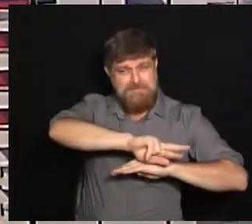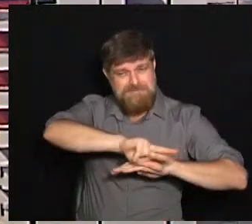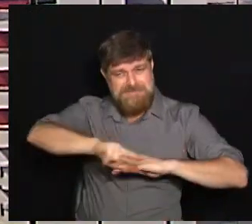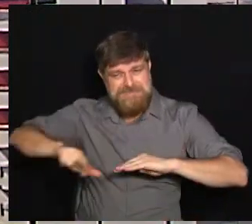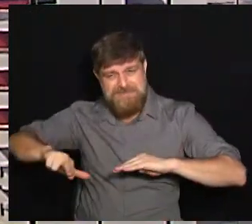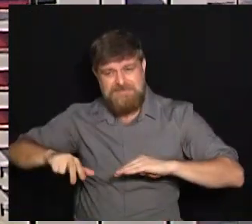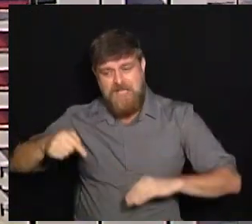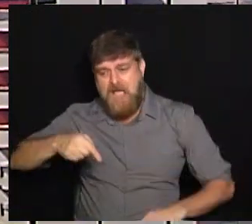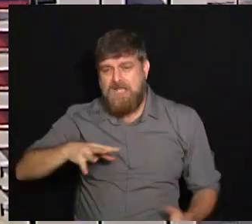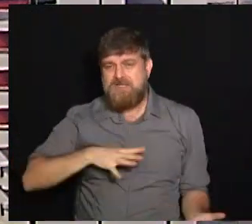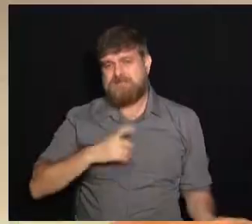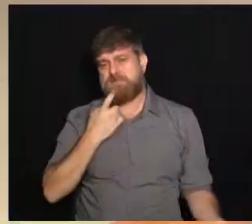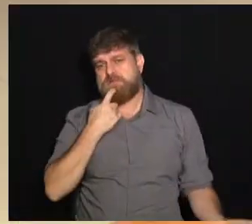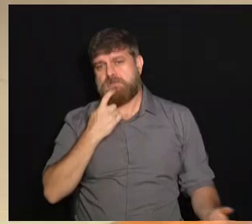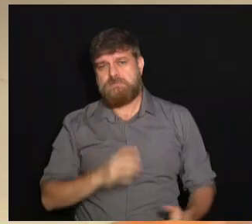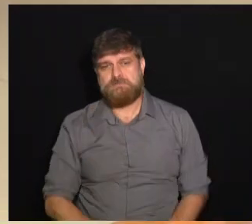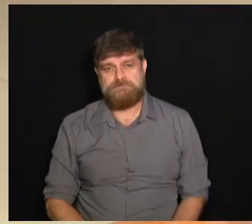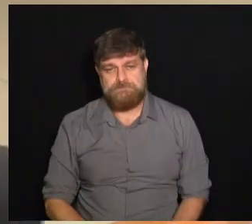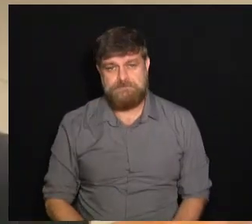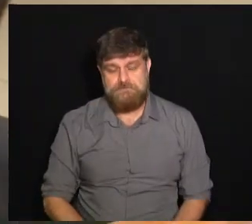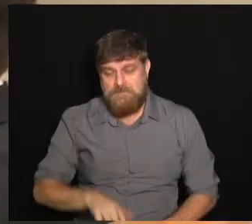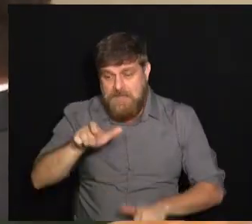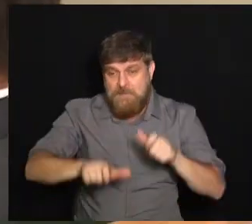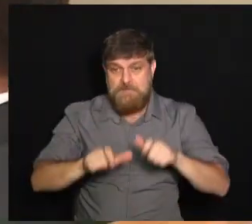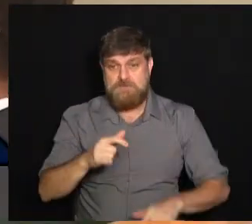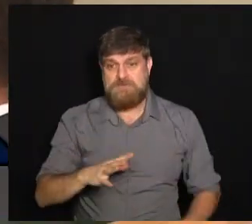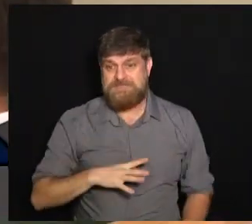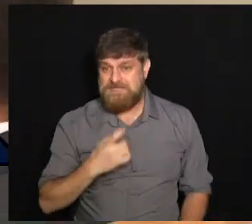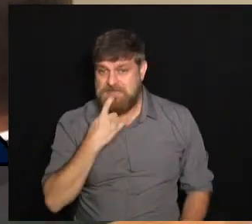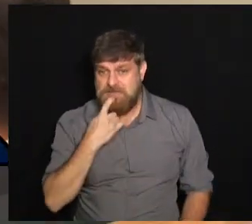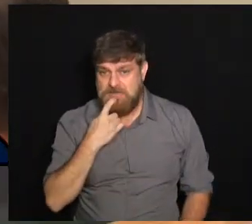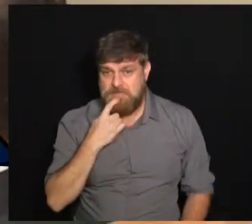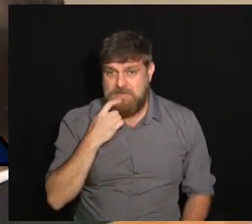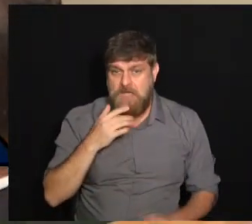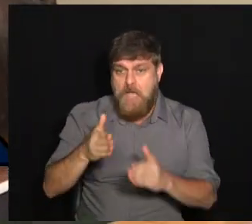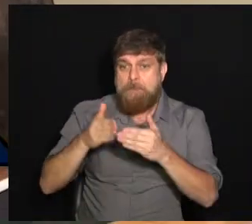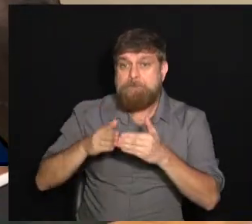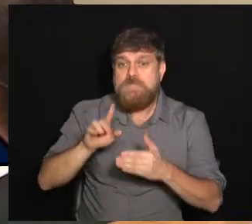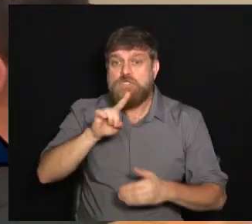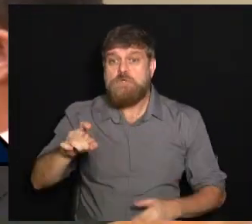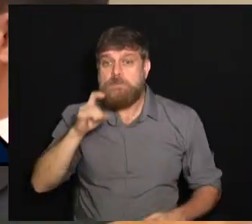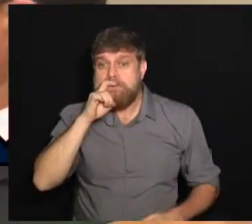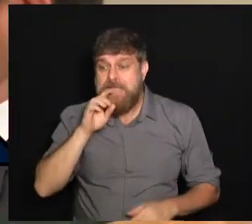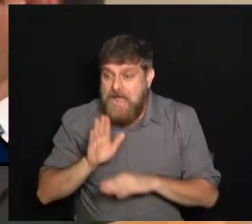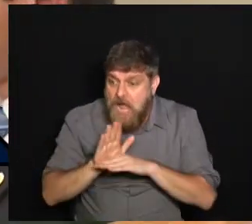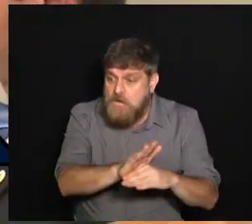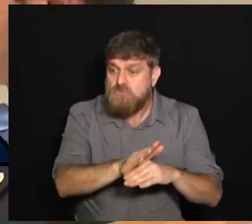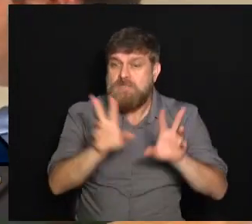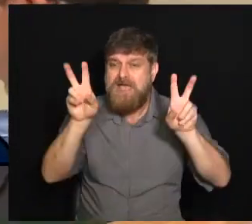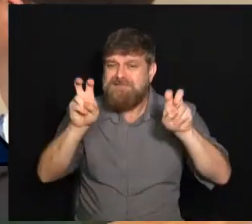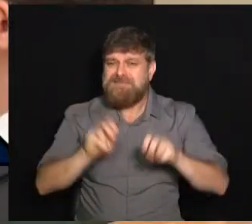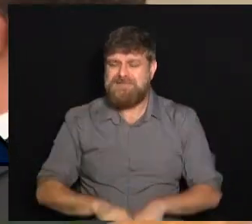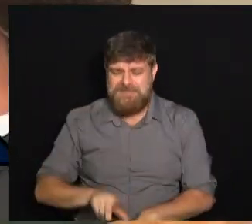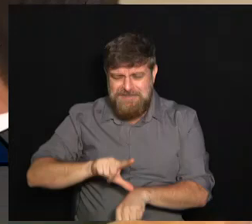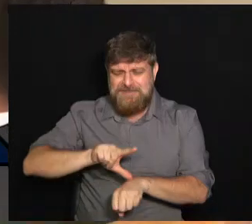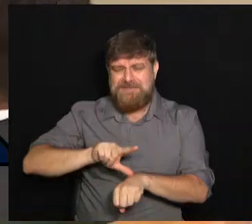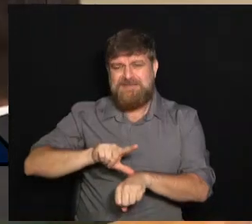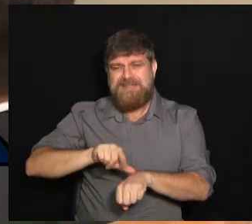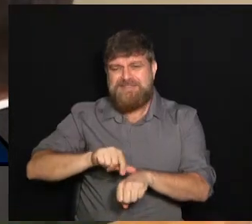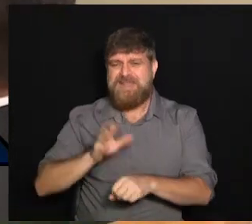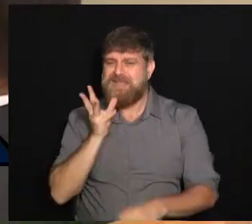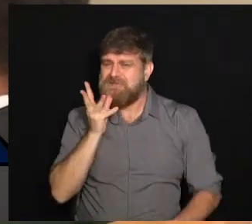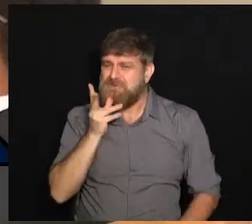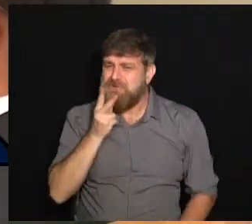próximos aqui de Campinas. Moradores de Campinas procuraram o vereador Zé Carlos para falar sobre a demora no recebimento